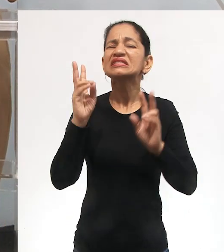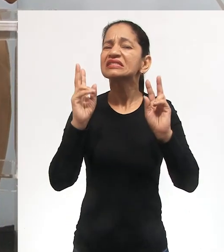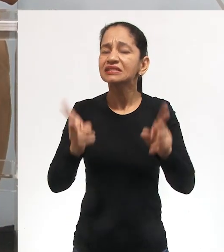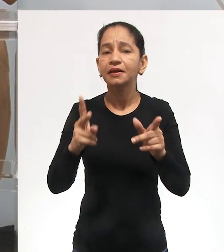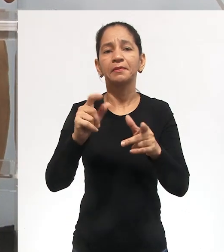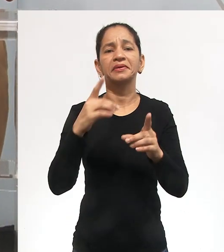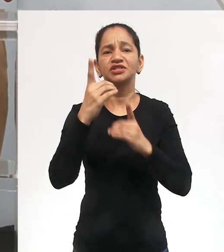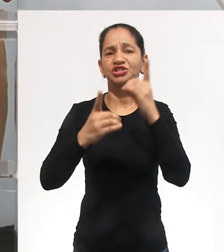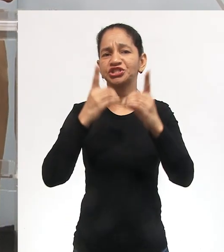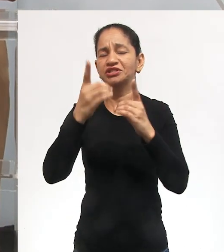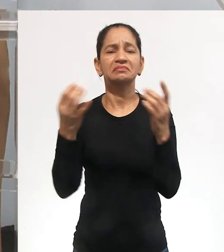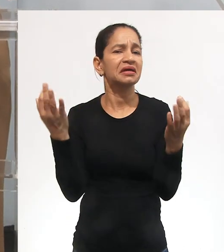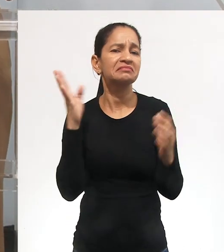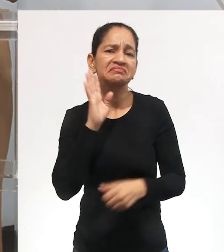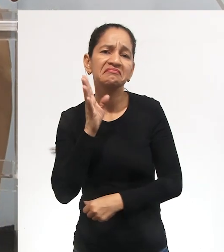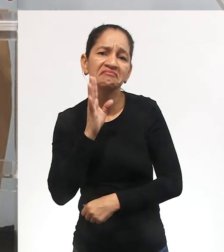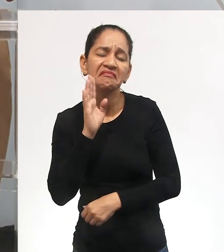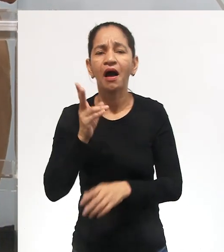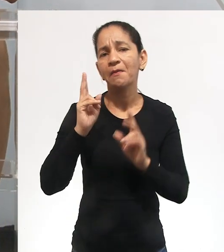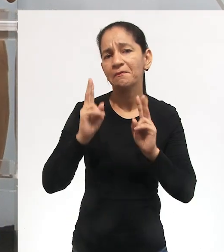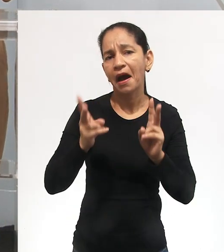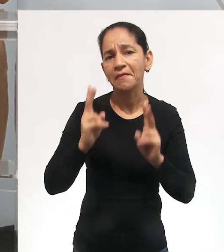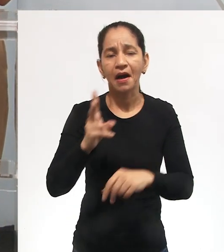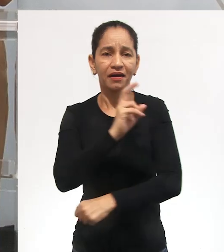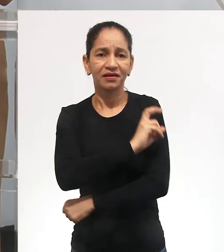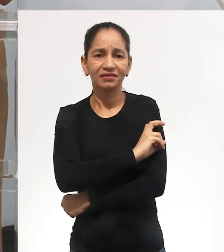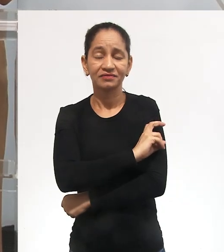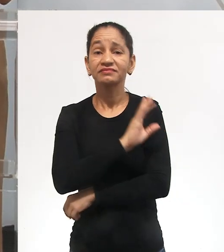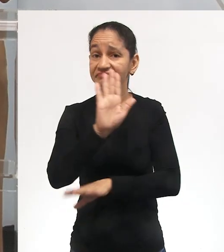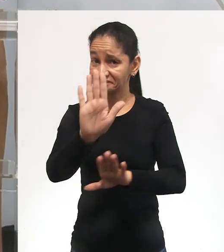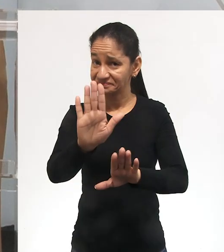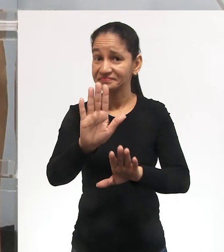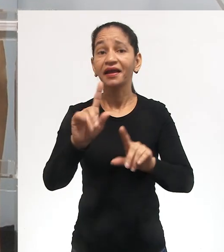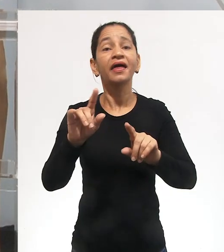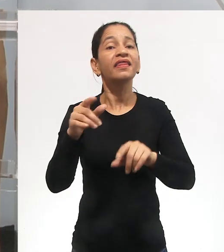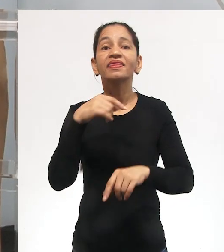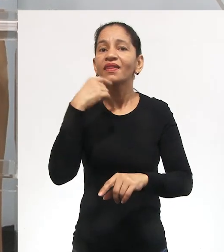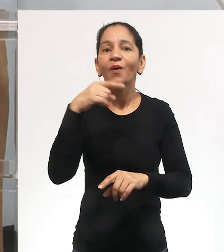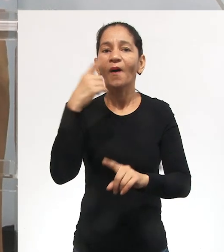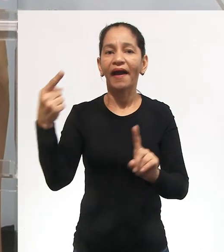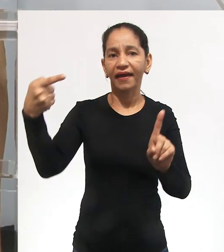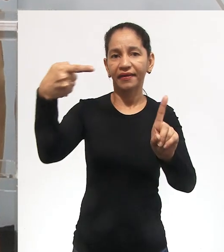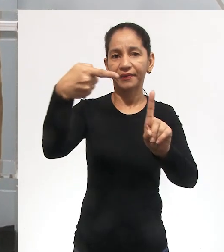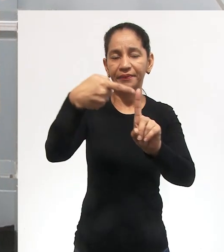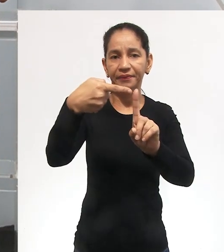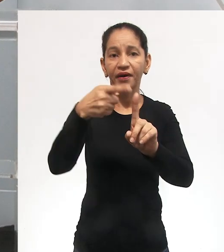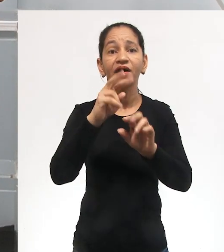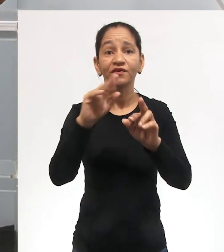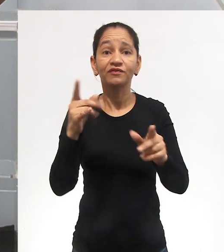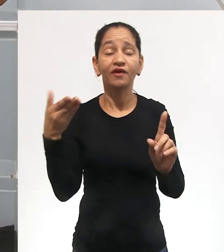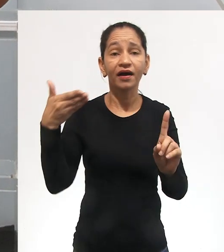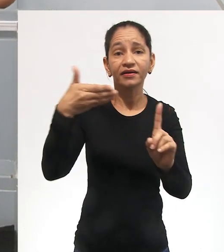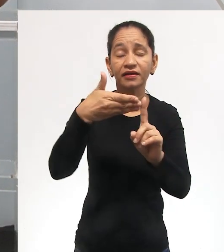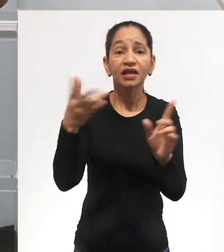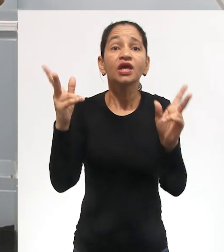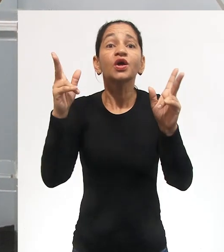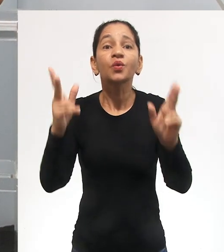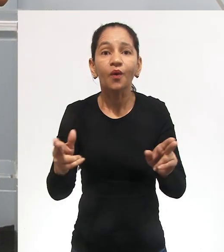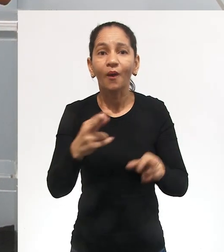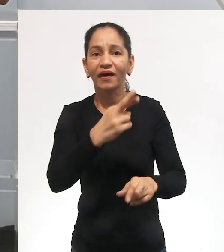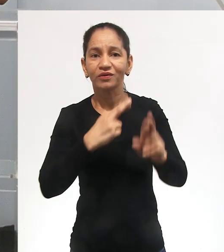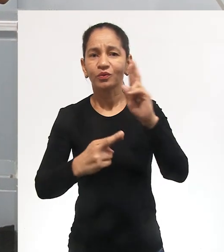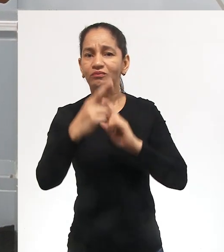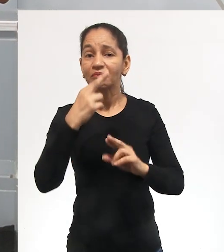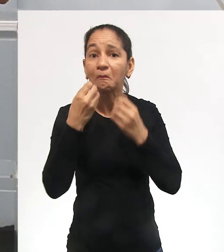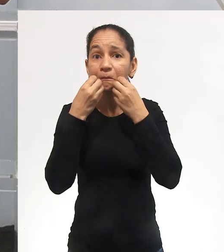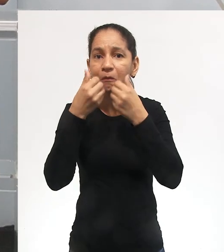sempre realizo aquela atividade em todas as minhas turmas do 5º ano. Isso não quer dizer que aquela atividade vai ser realizada da mesma